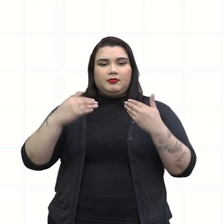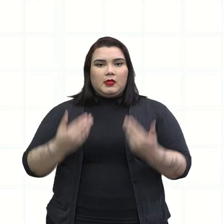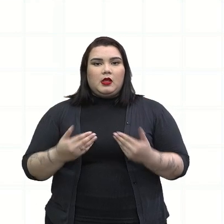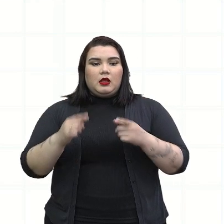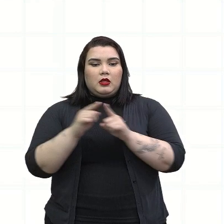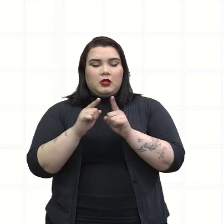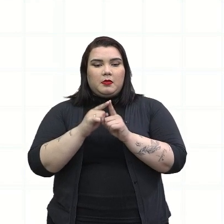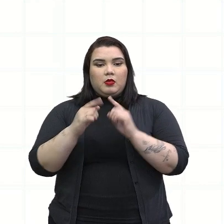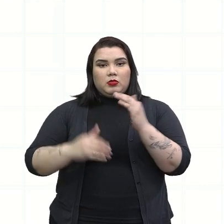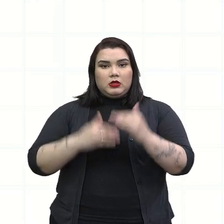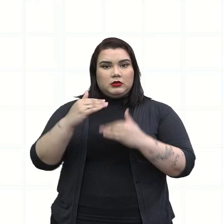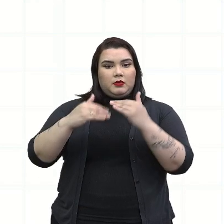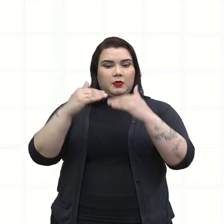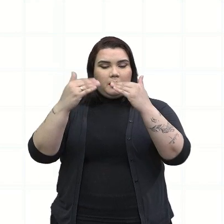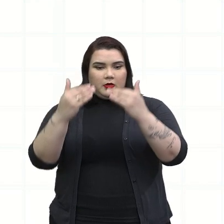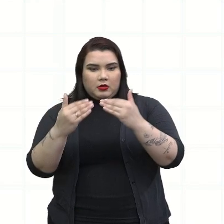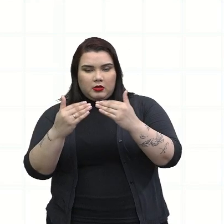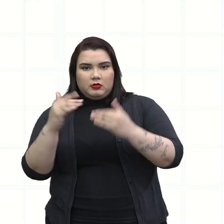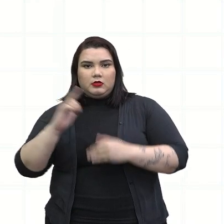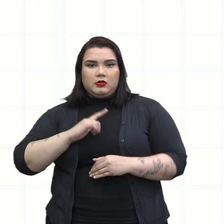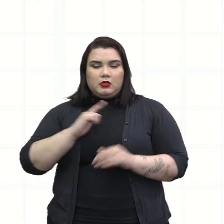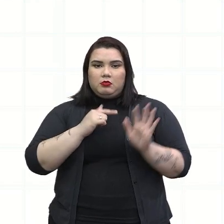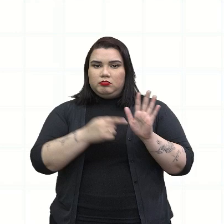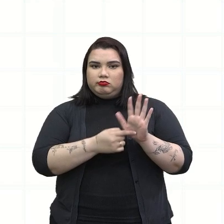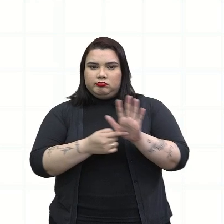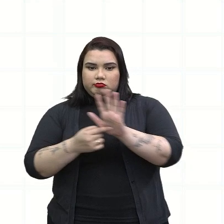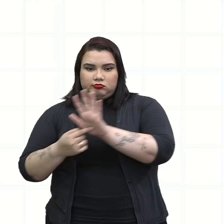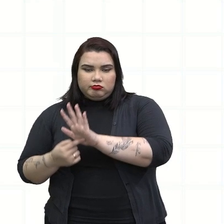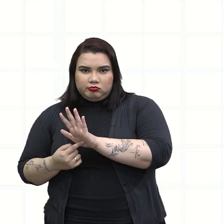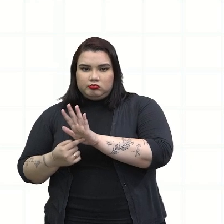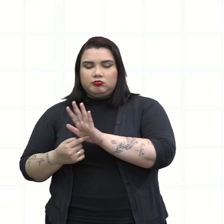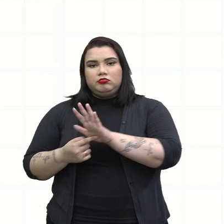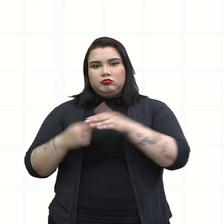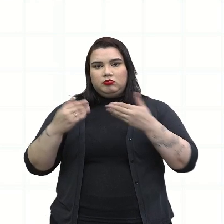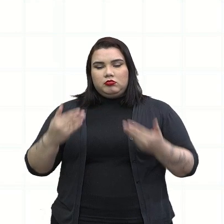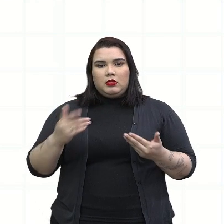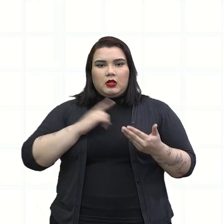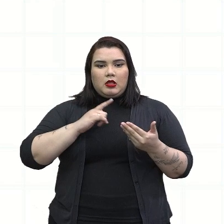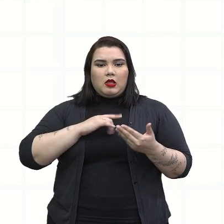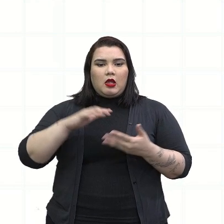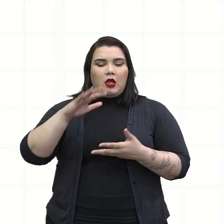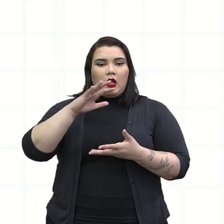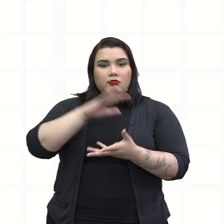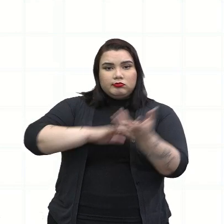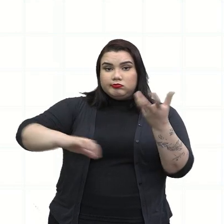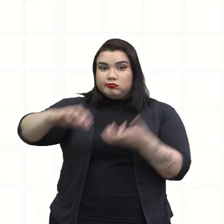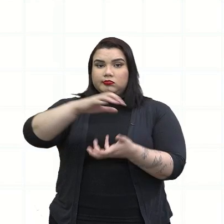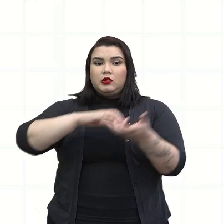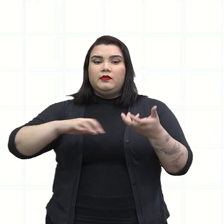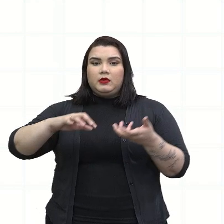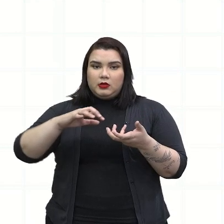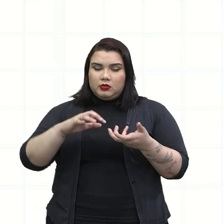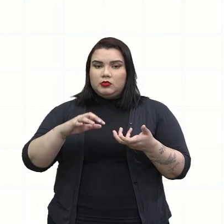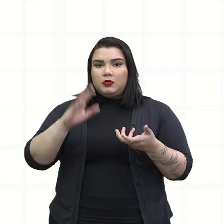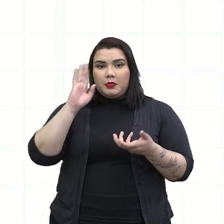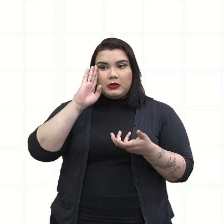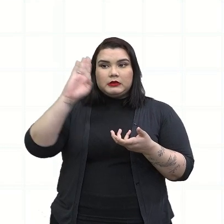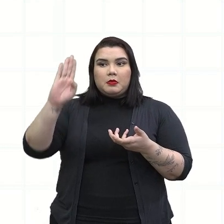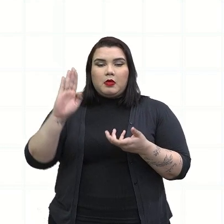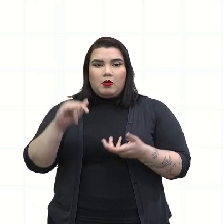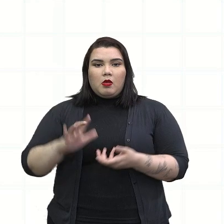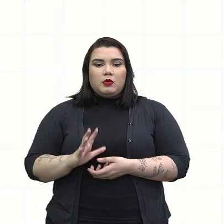o desenvolvimento, que vai ali apresentando todo mundo, vai acontecendo a trama, o clímax, que é o ponto alto